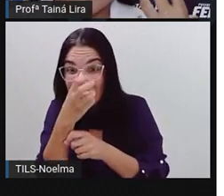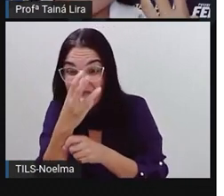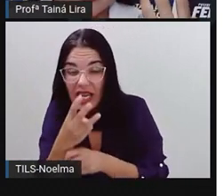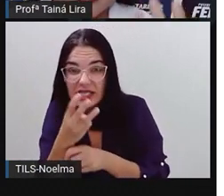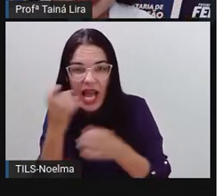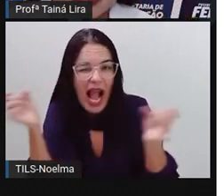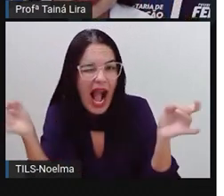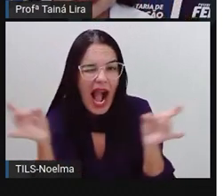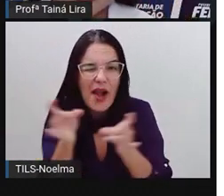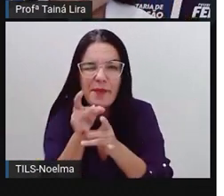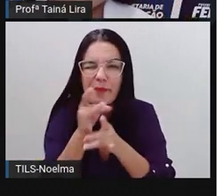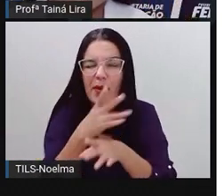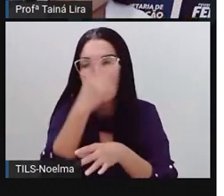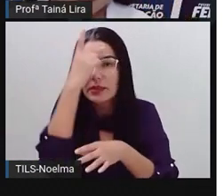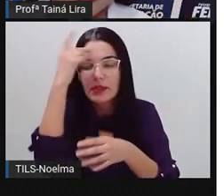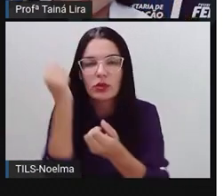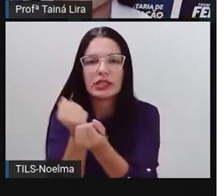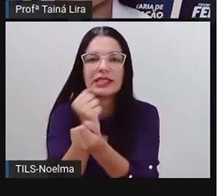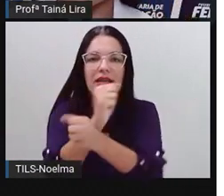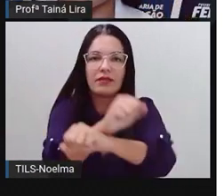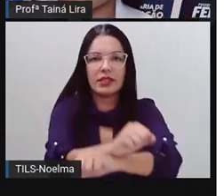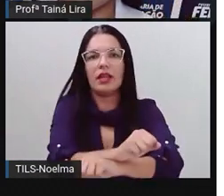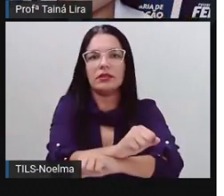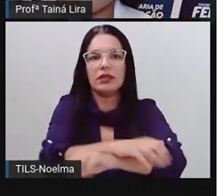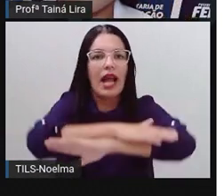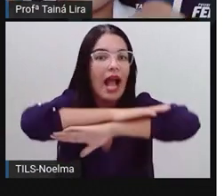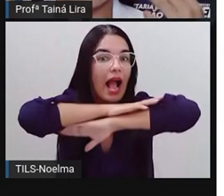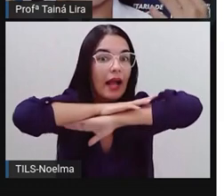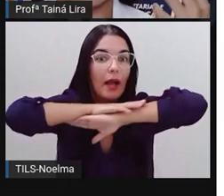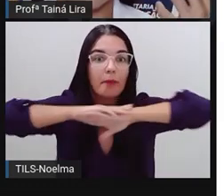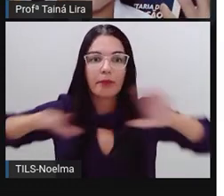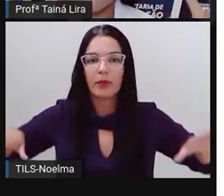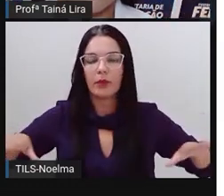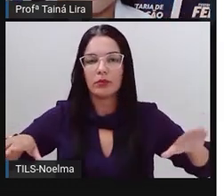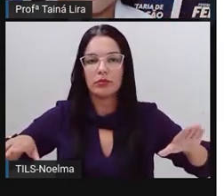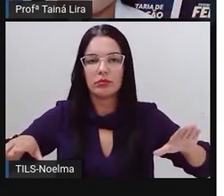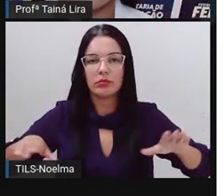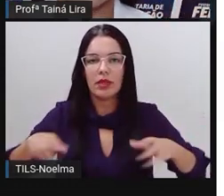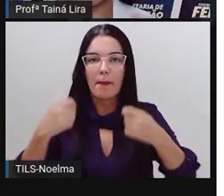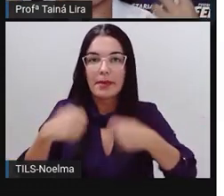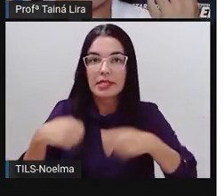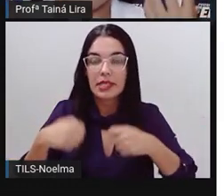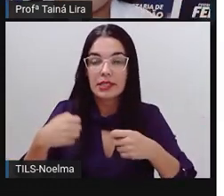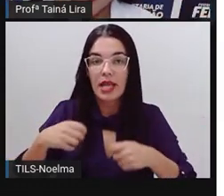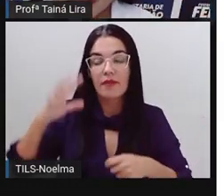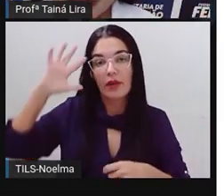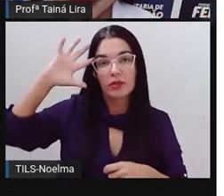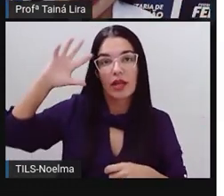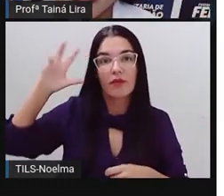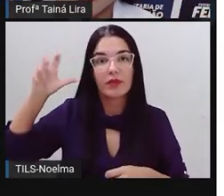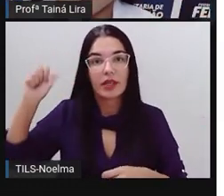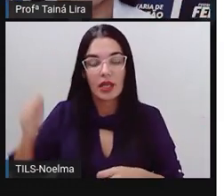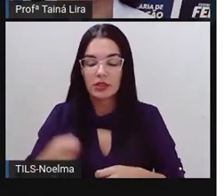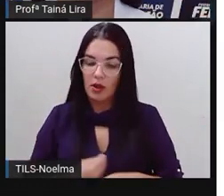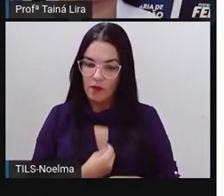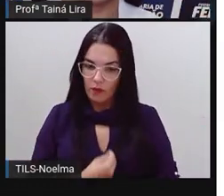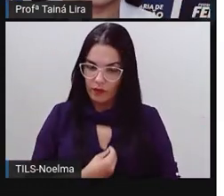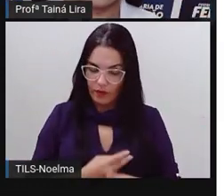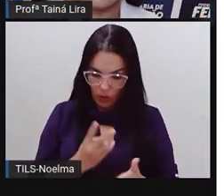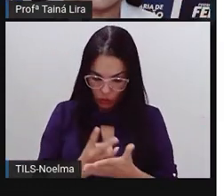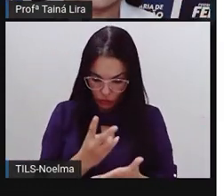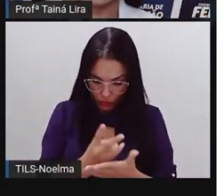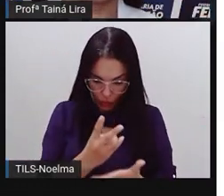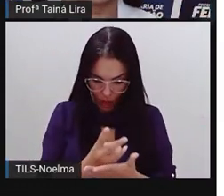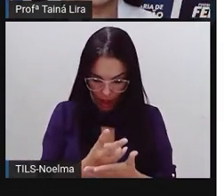pessoas escravizarem os africanos e todos os africanos né que iriam continuar vivendo aqui no Brasil